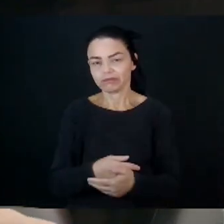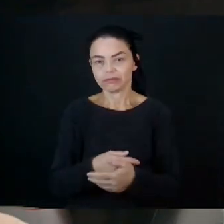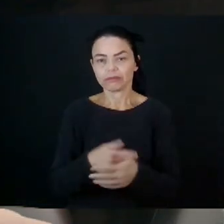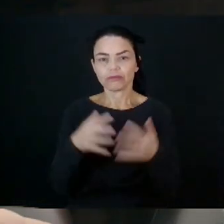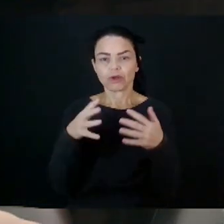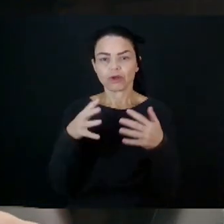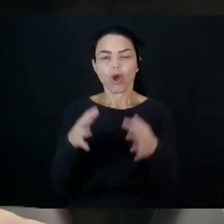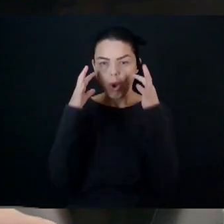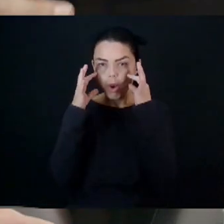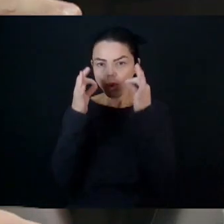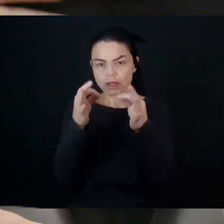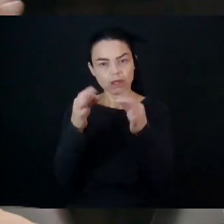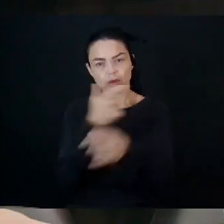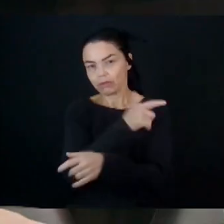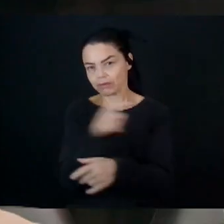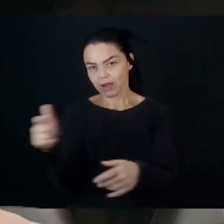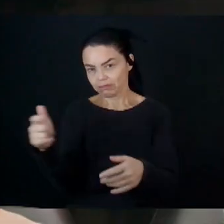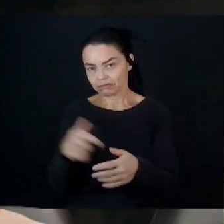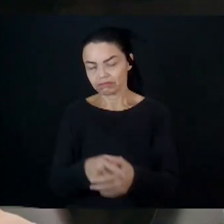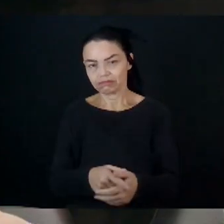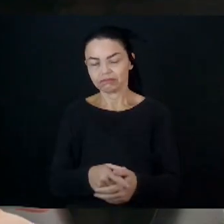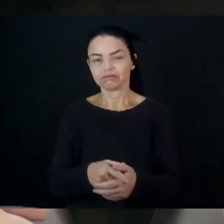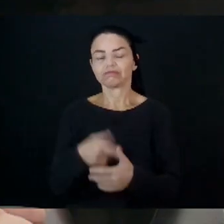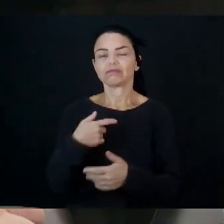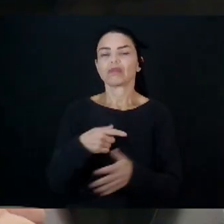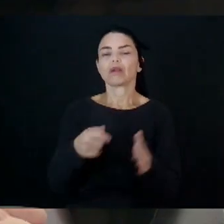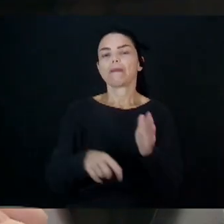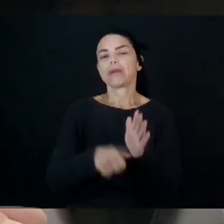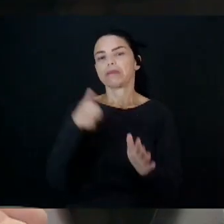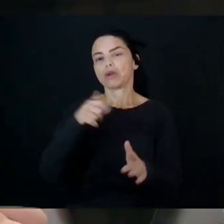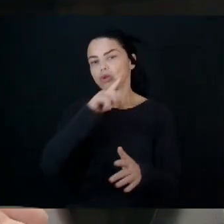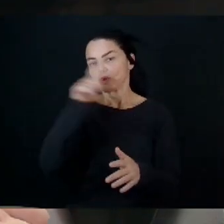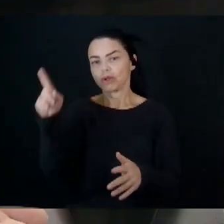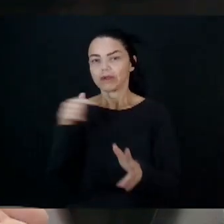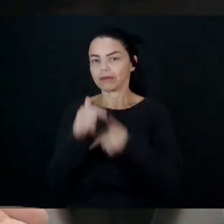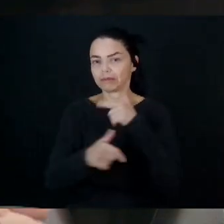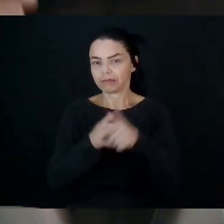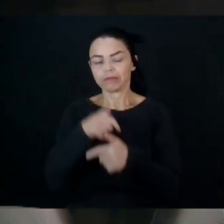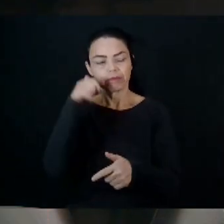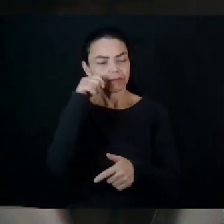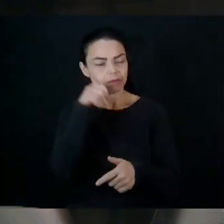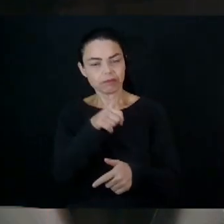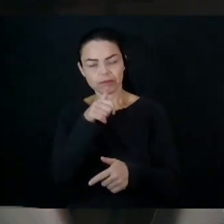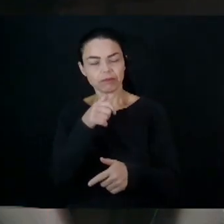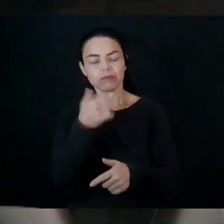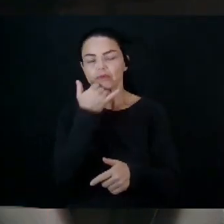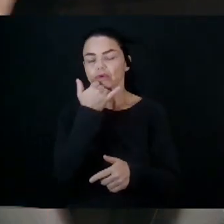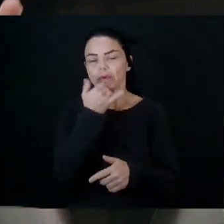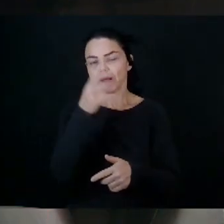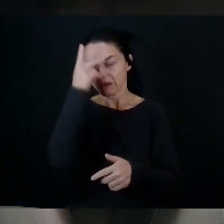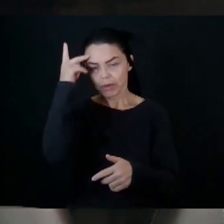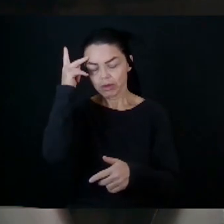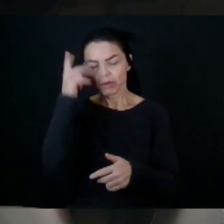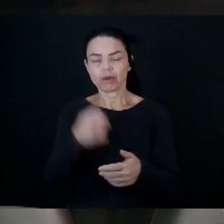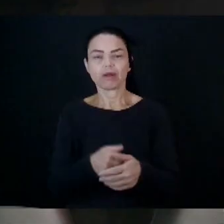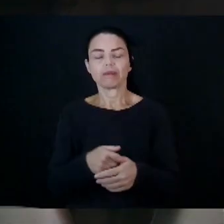no primeiro dia ali de trabalho na redação, aquela pessoa, ela era mais...